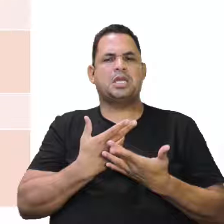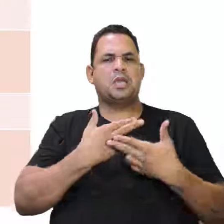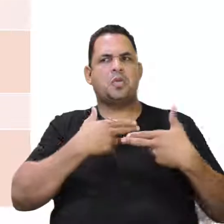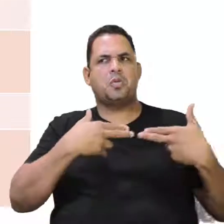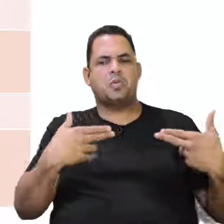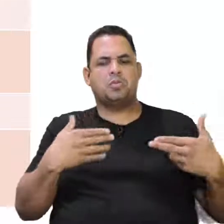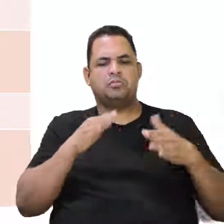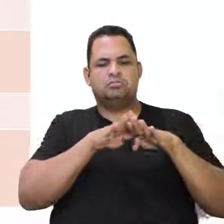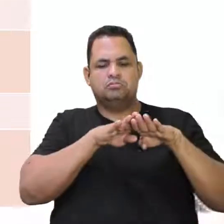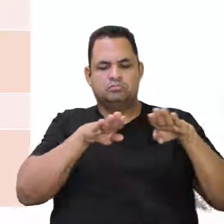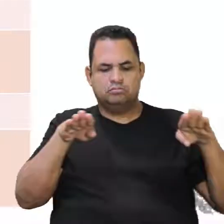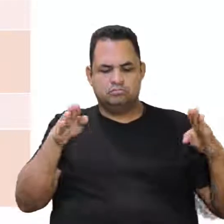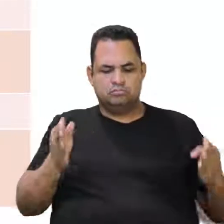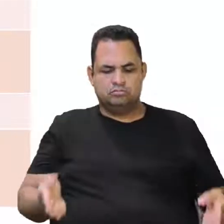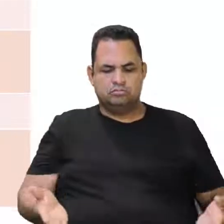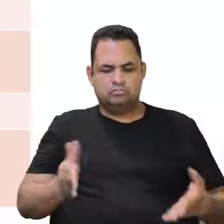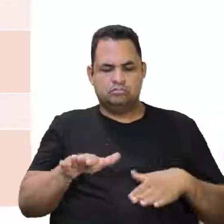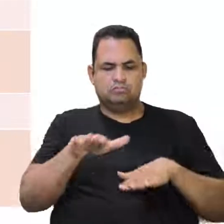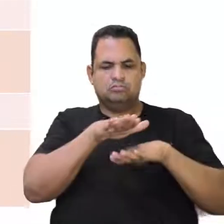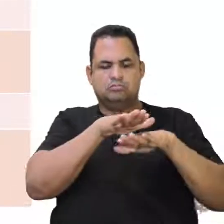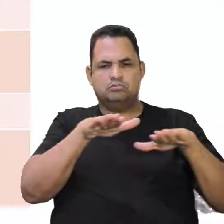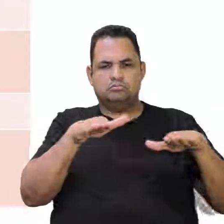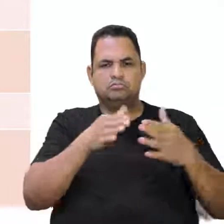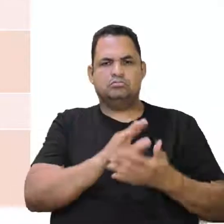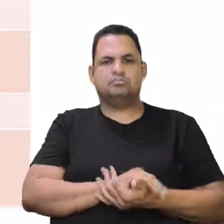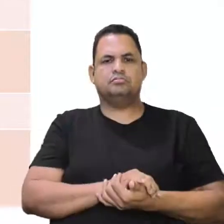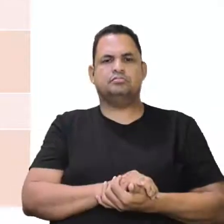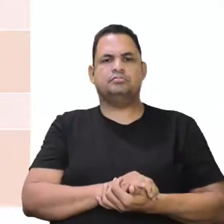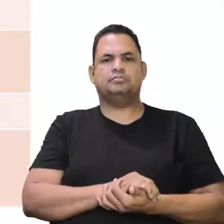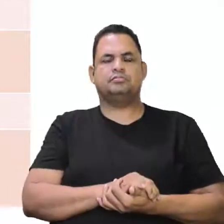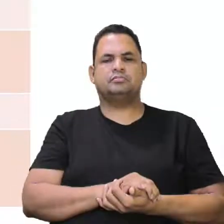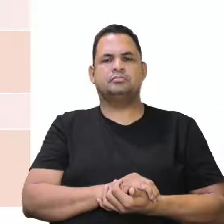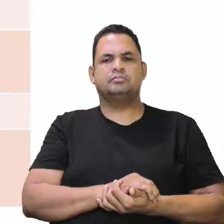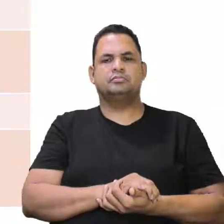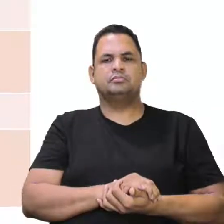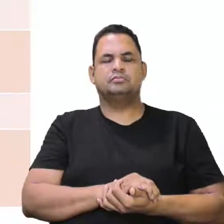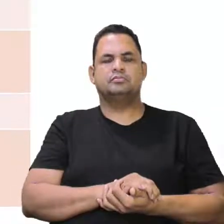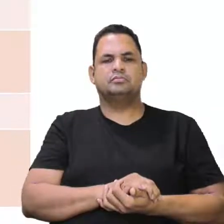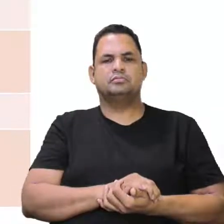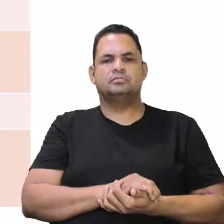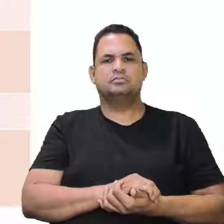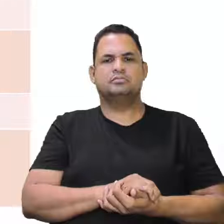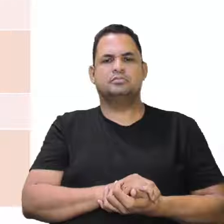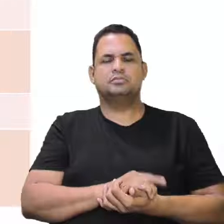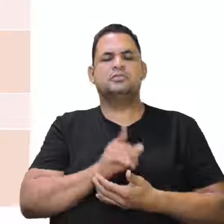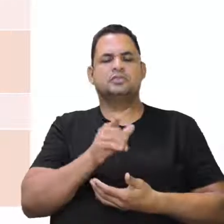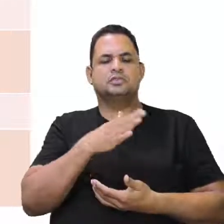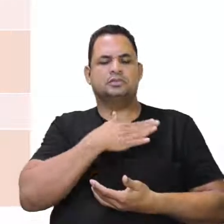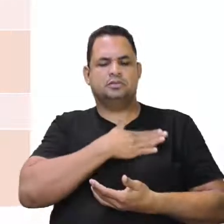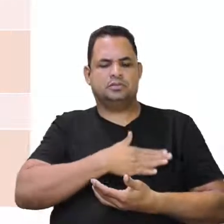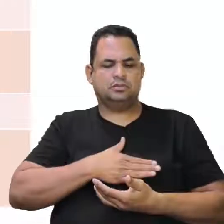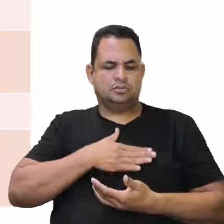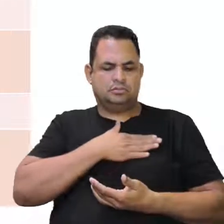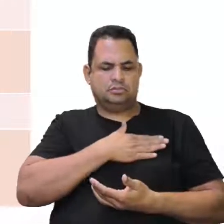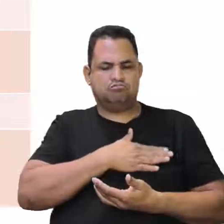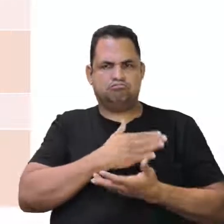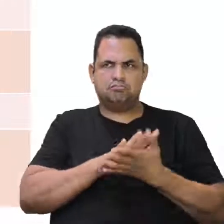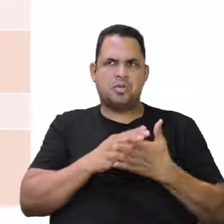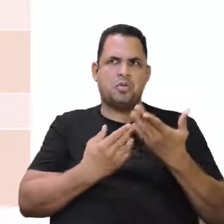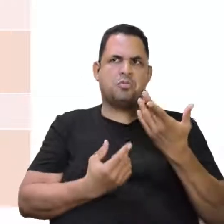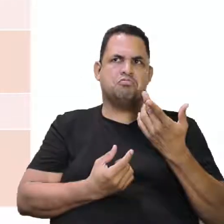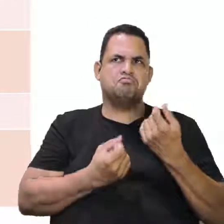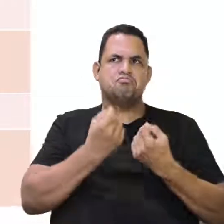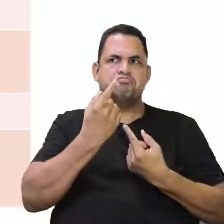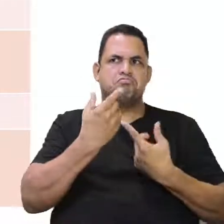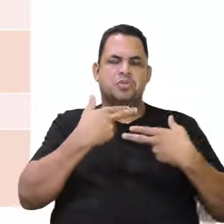alguma coisa na mesa. Pode ser traduzido das duas formas. Would you like something to drink? Você gostaria de algo ou